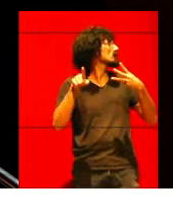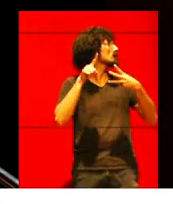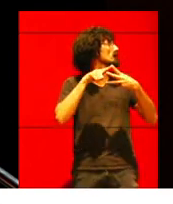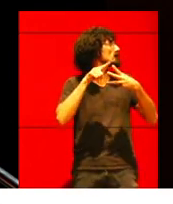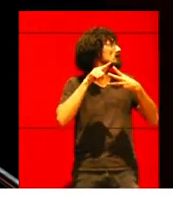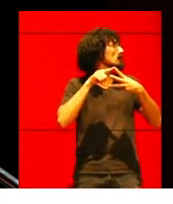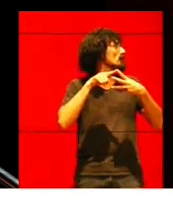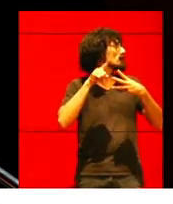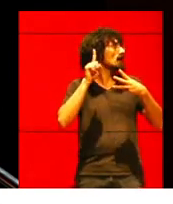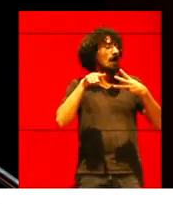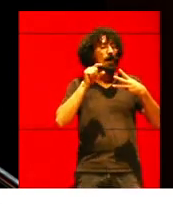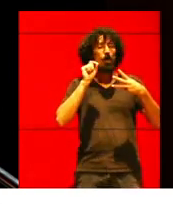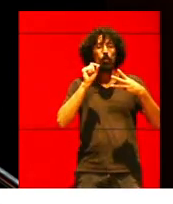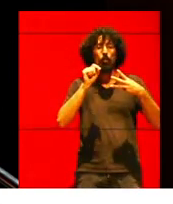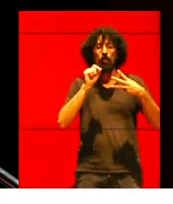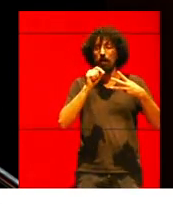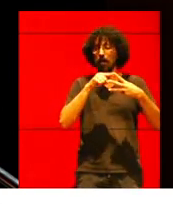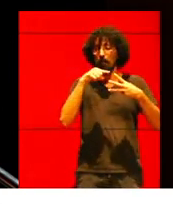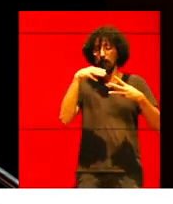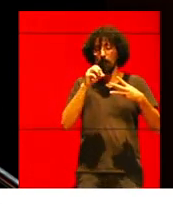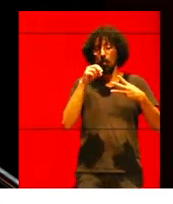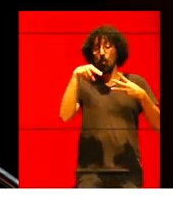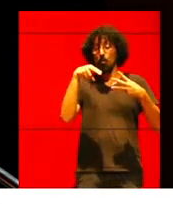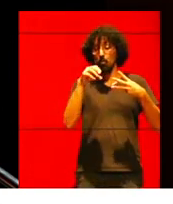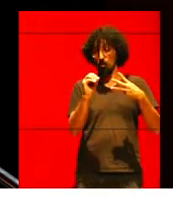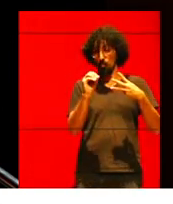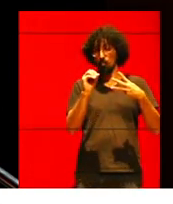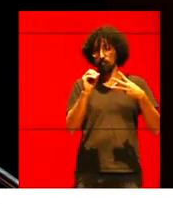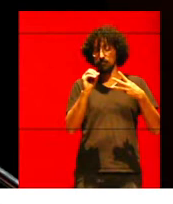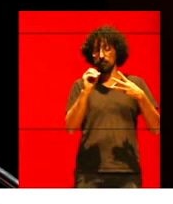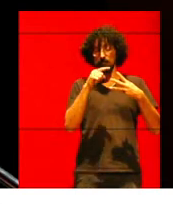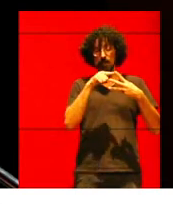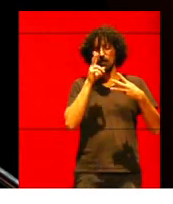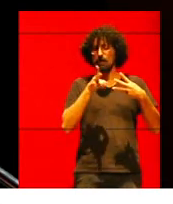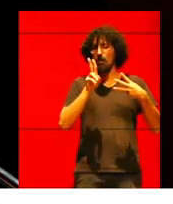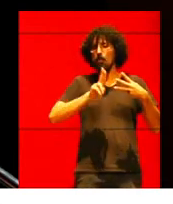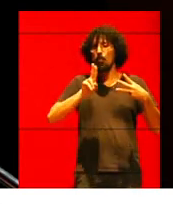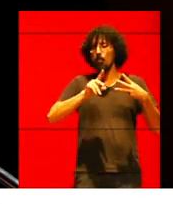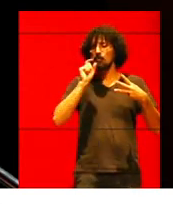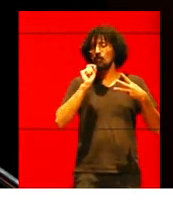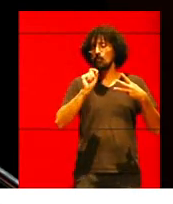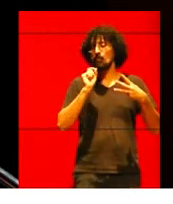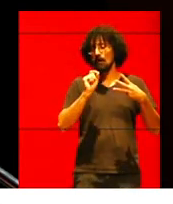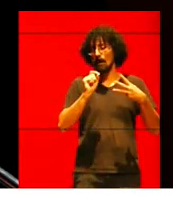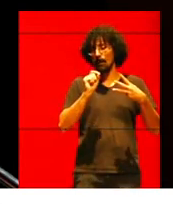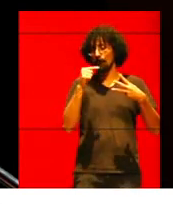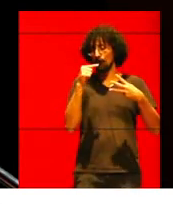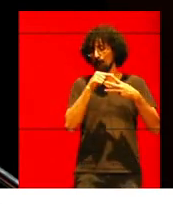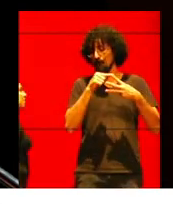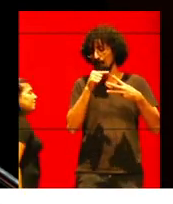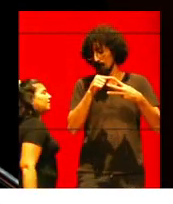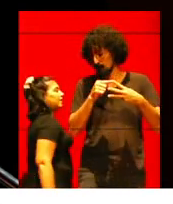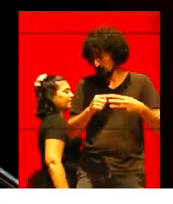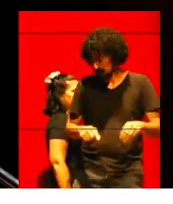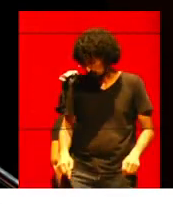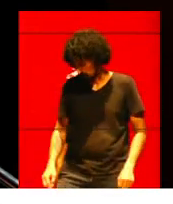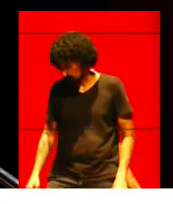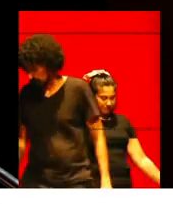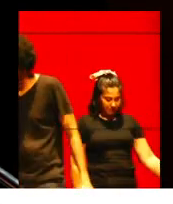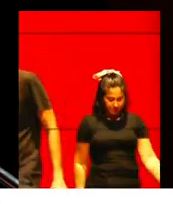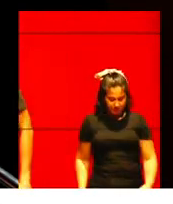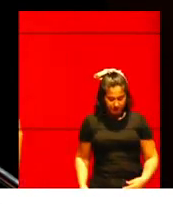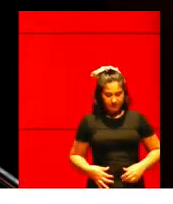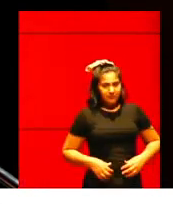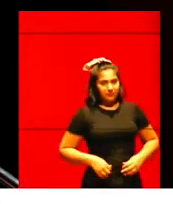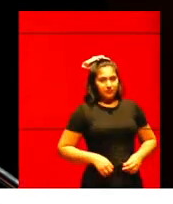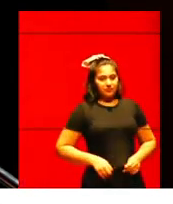de um monossacarídeo. E eu sempre uso esse acontecimento, esse fato que aconteceu comigo, que uma colega,